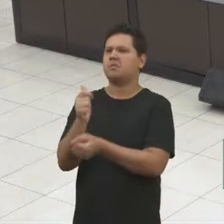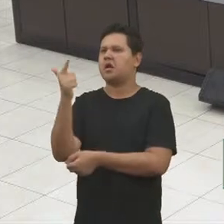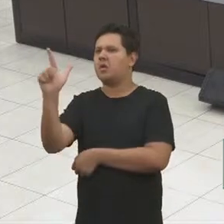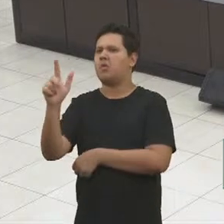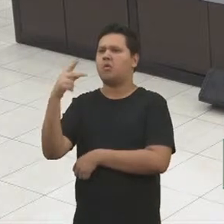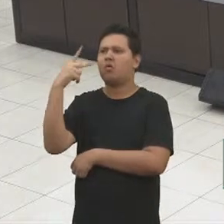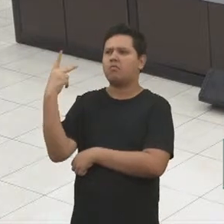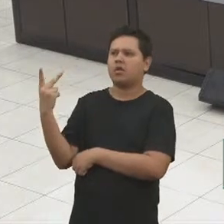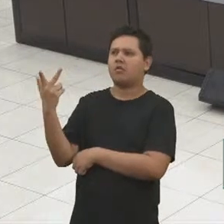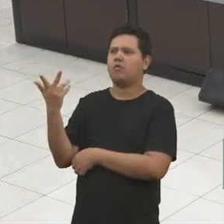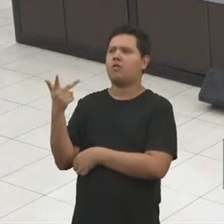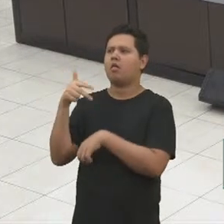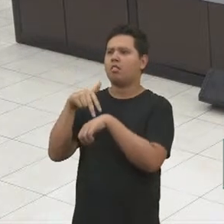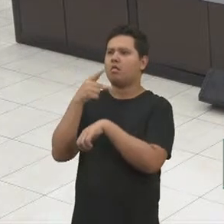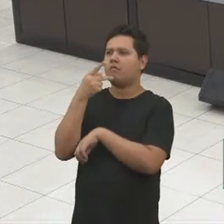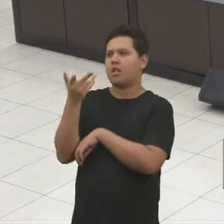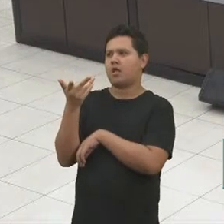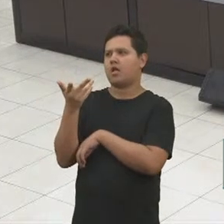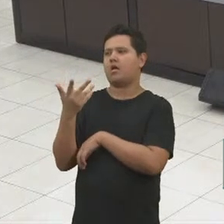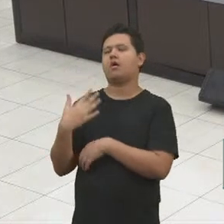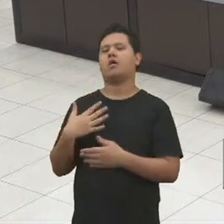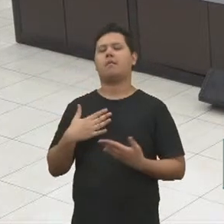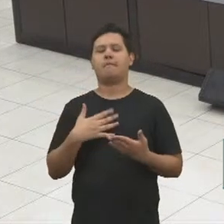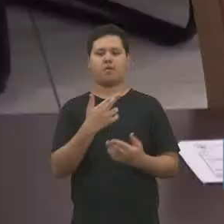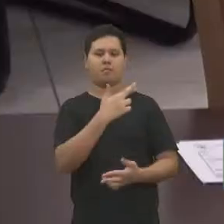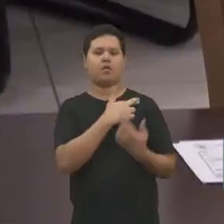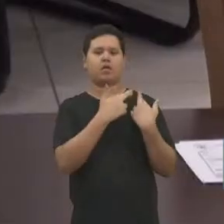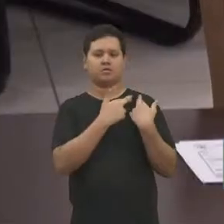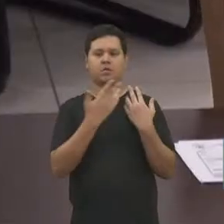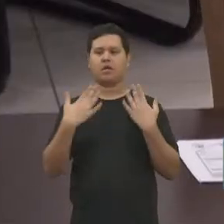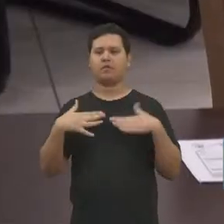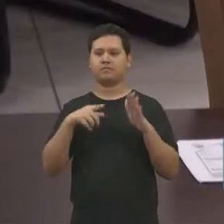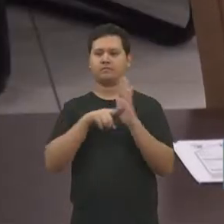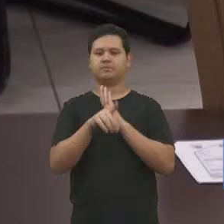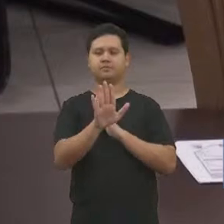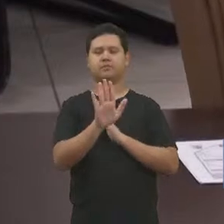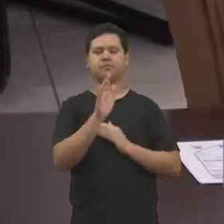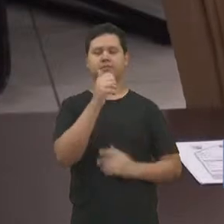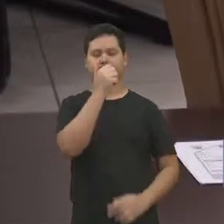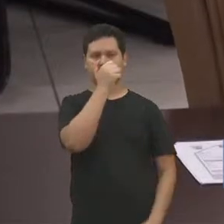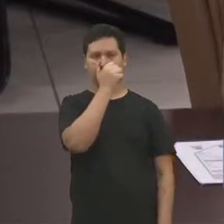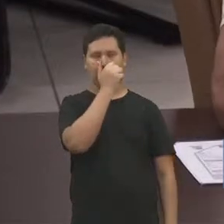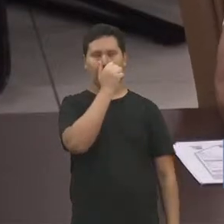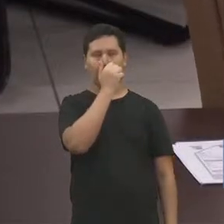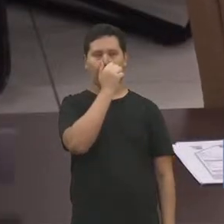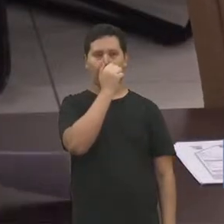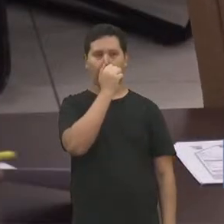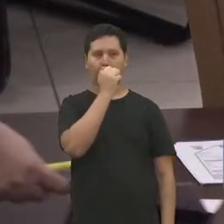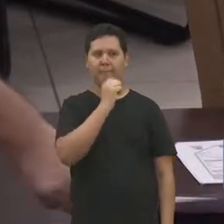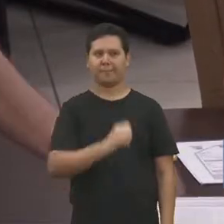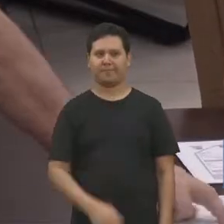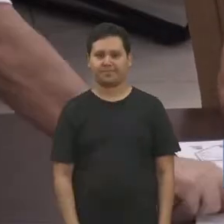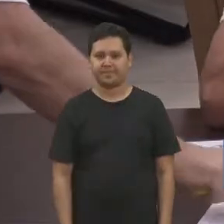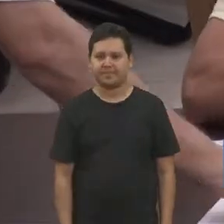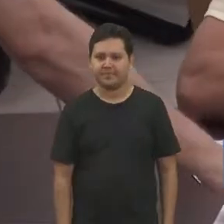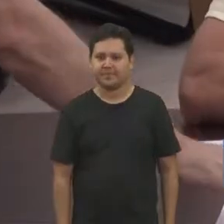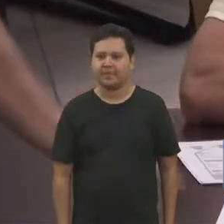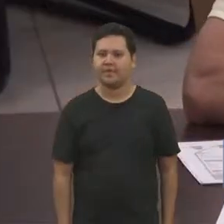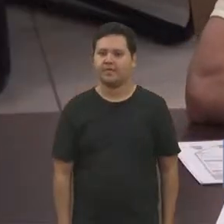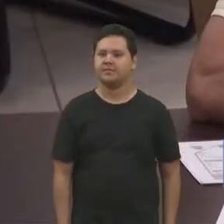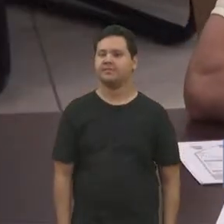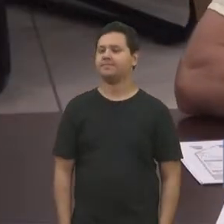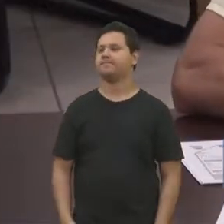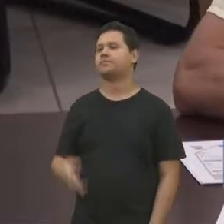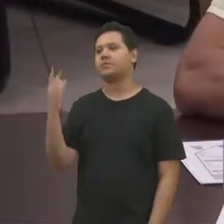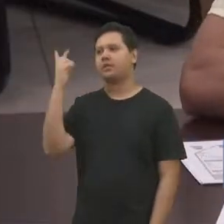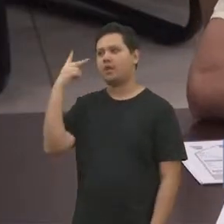falar. Né? Mas vereador, é nossa função. Calma, não comecei a fazer a pergunta então, tá. ainda. Não é? Cumprimentar você, secretário,